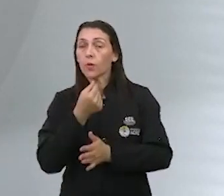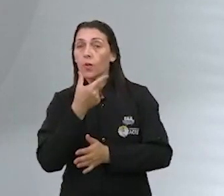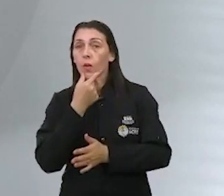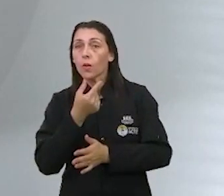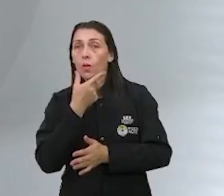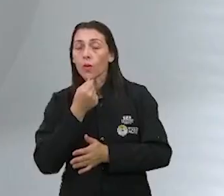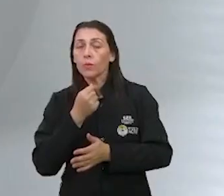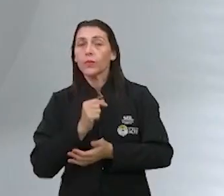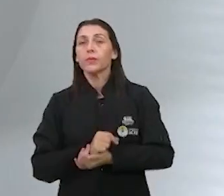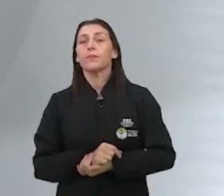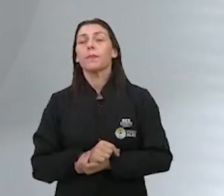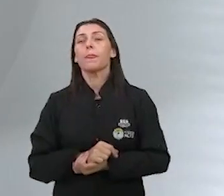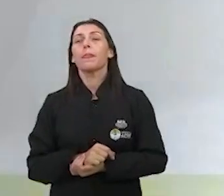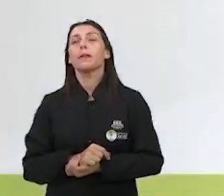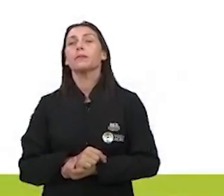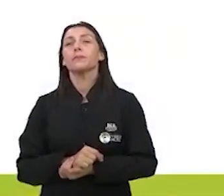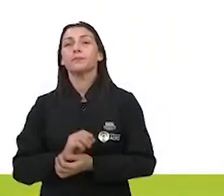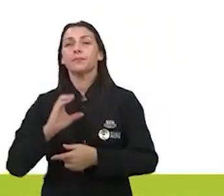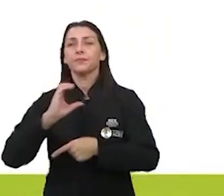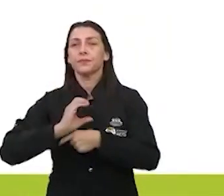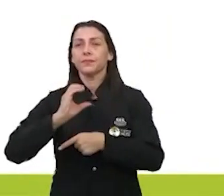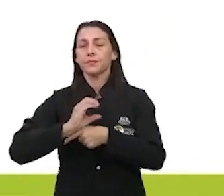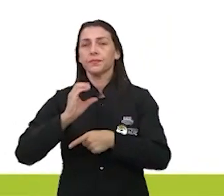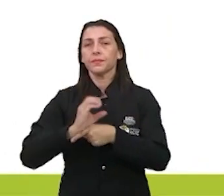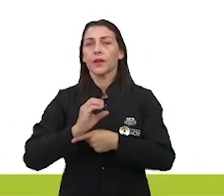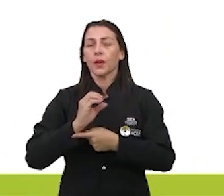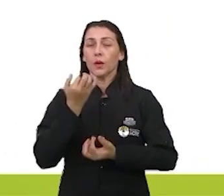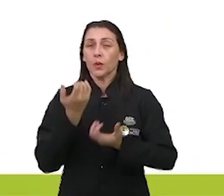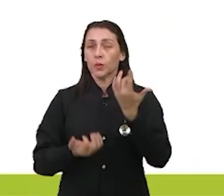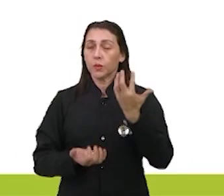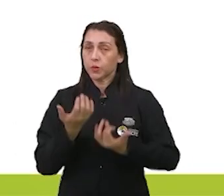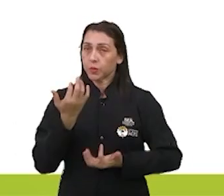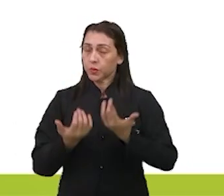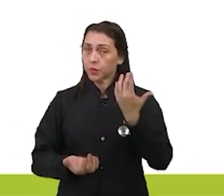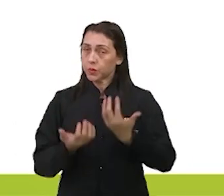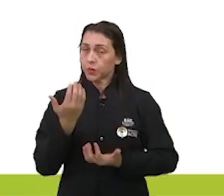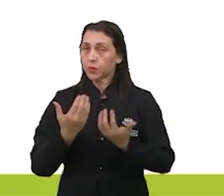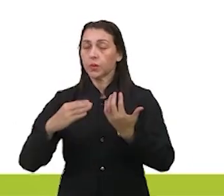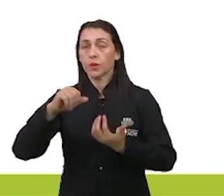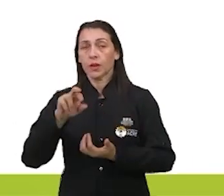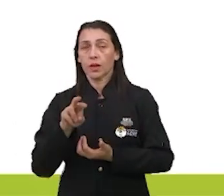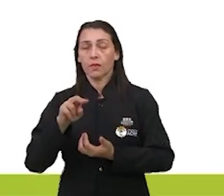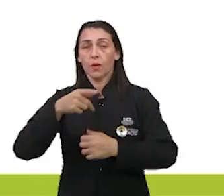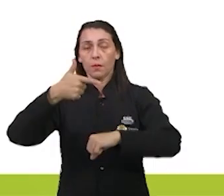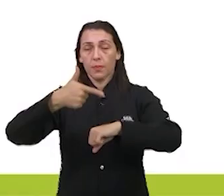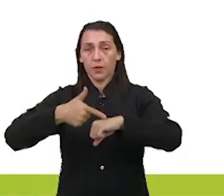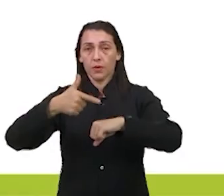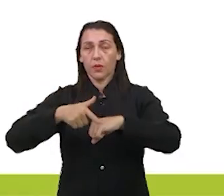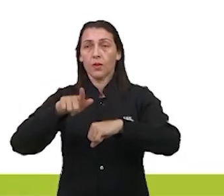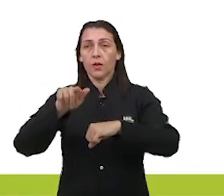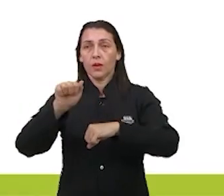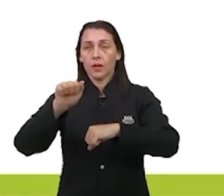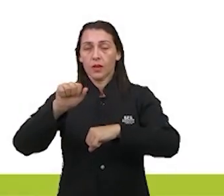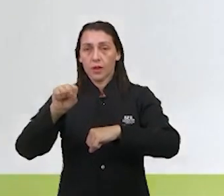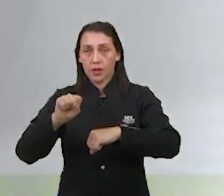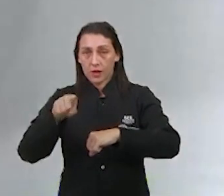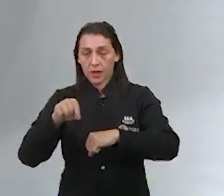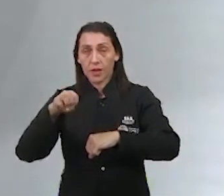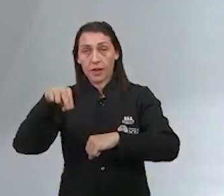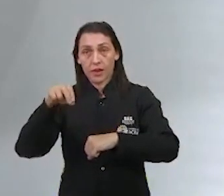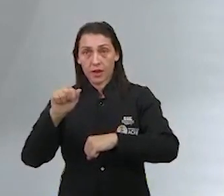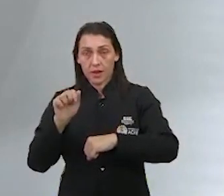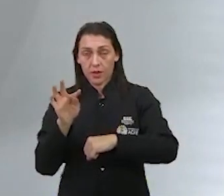El Niño é natural. C. Queima de combustíveis fósseis como carvão, petróleo, gás natural.